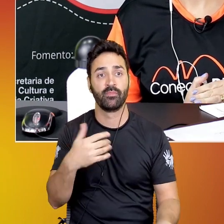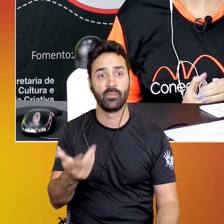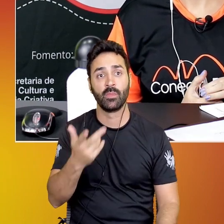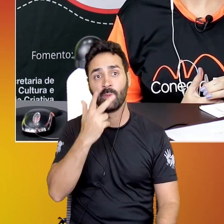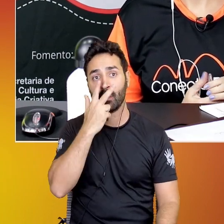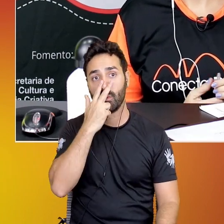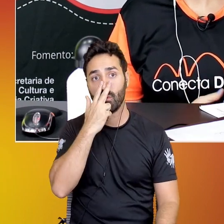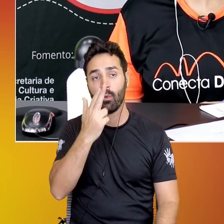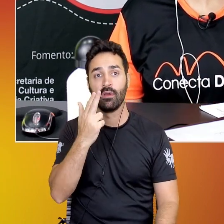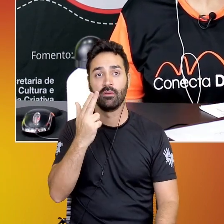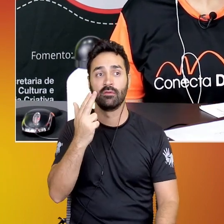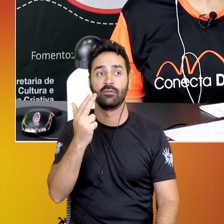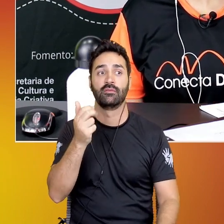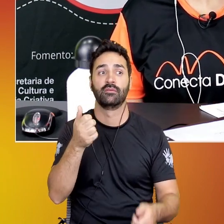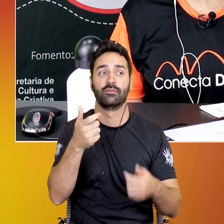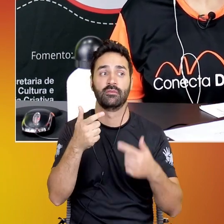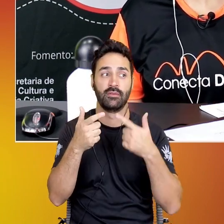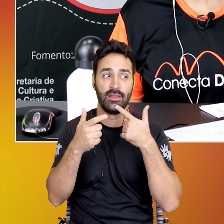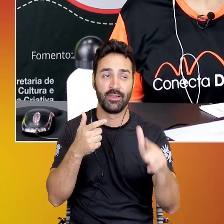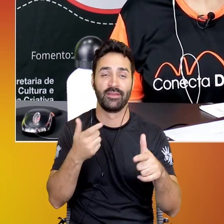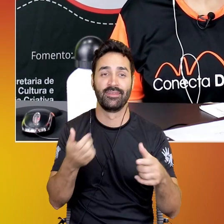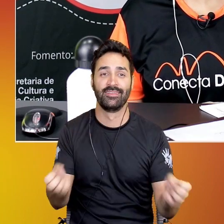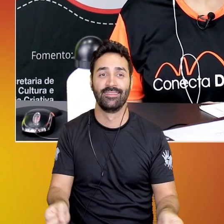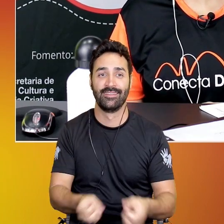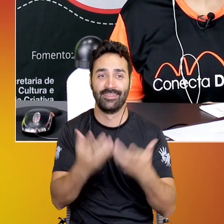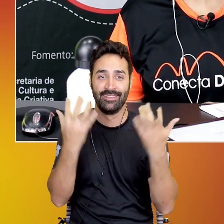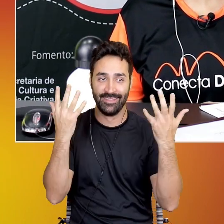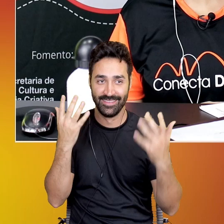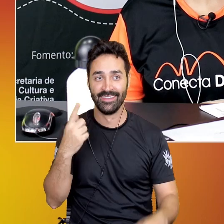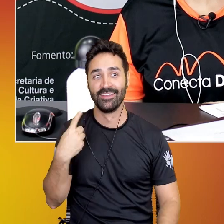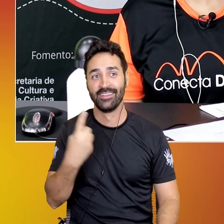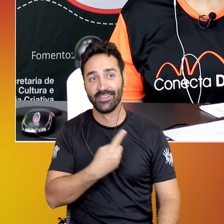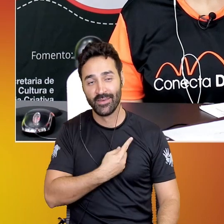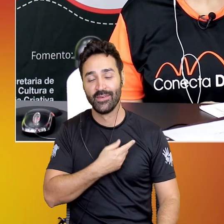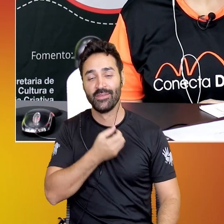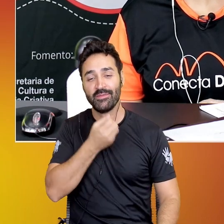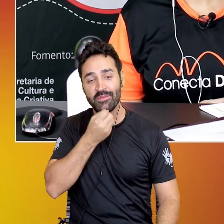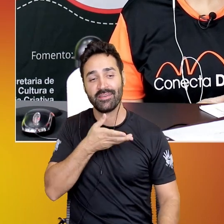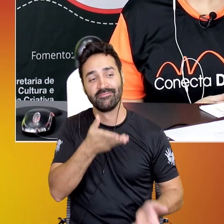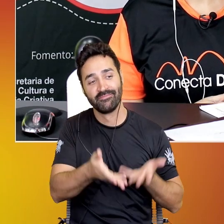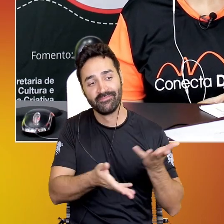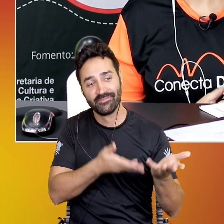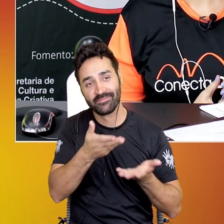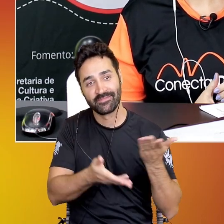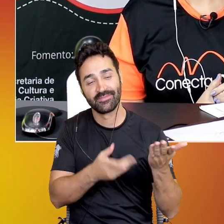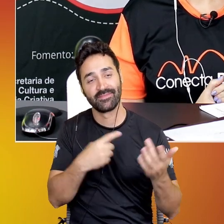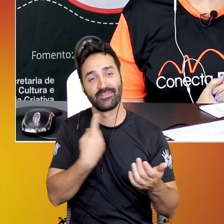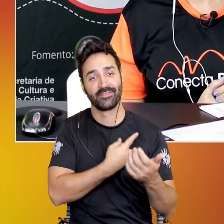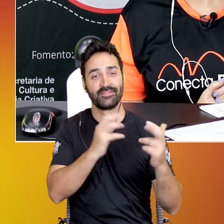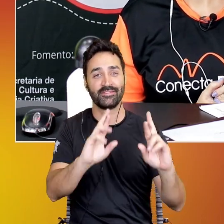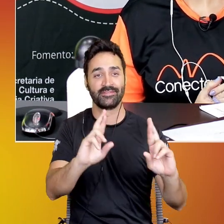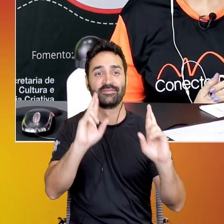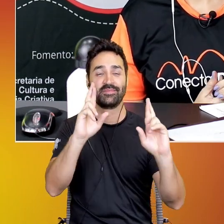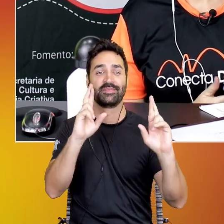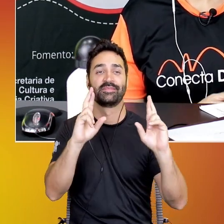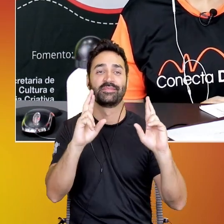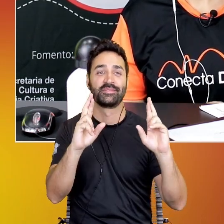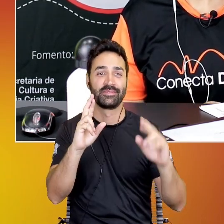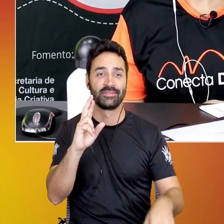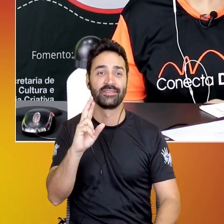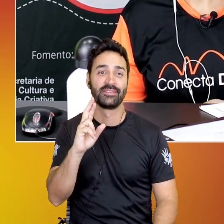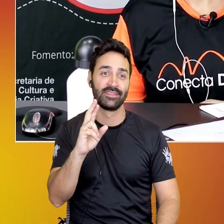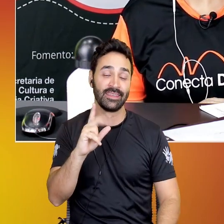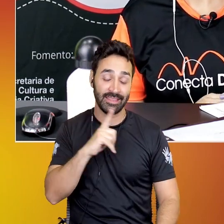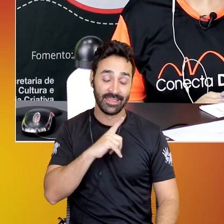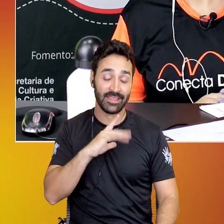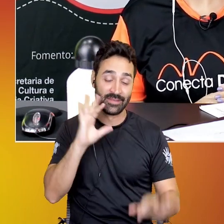essa língua uma coisa muito mágica, que a gente faz bem a eles. Nós somos a esperança. Não, tenho certeza que nós